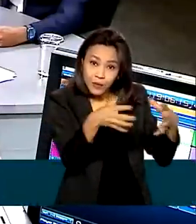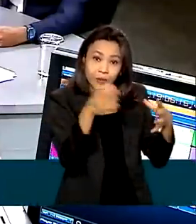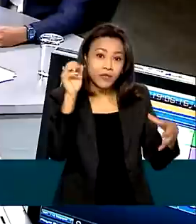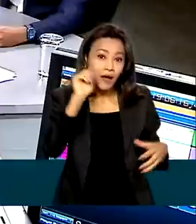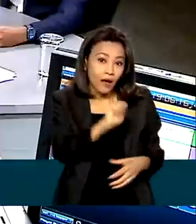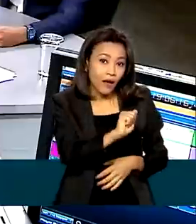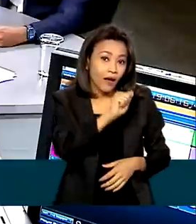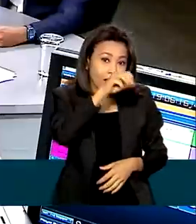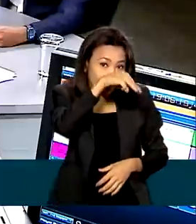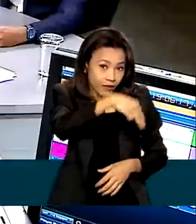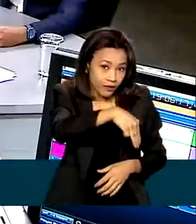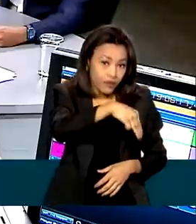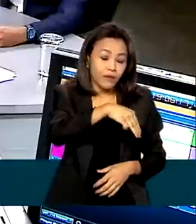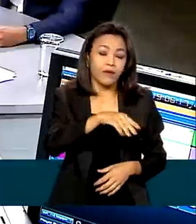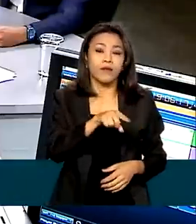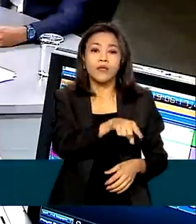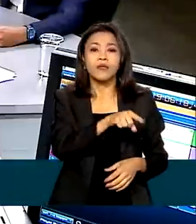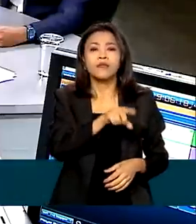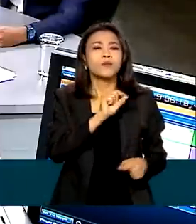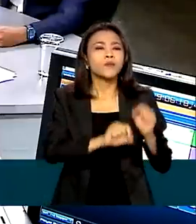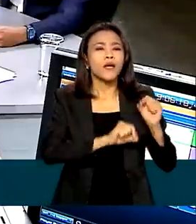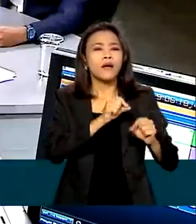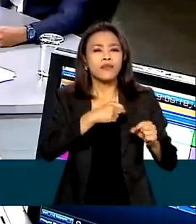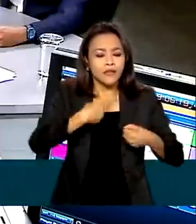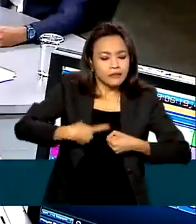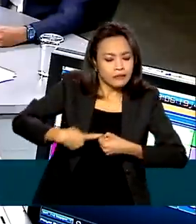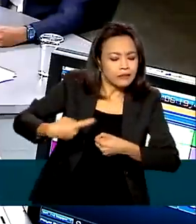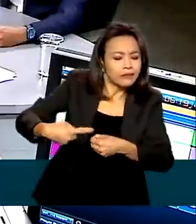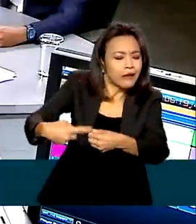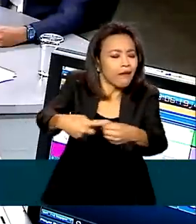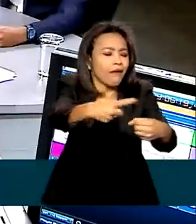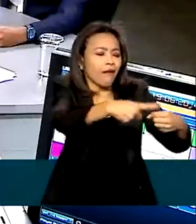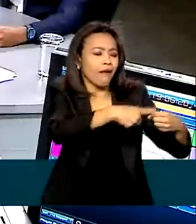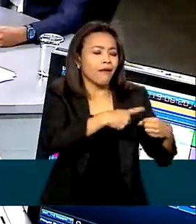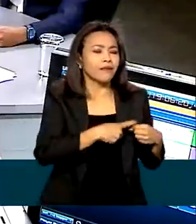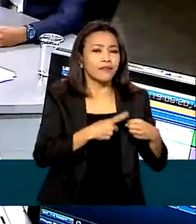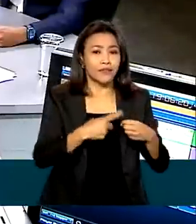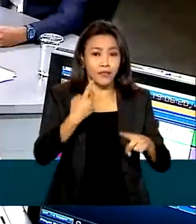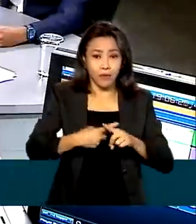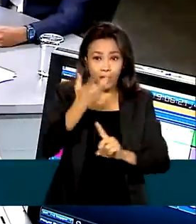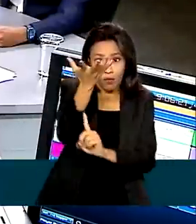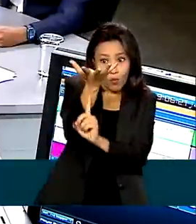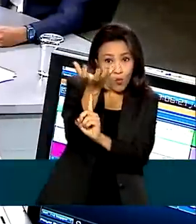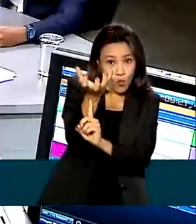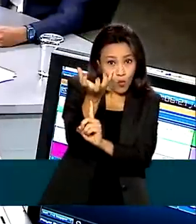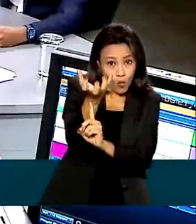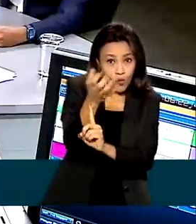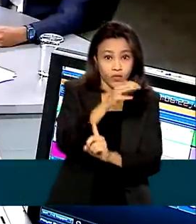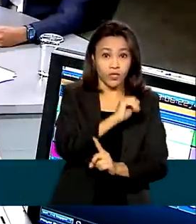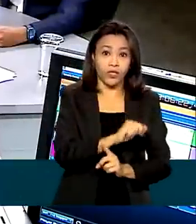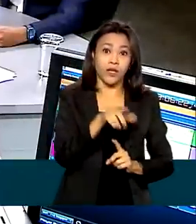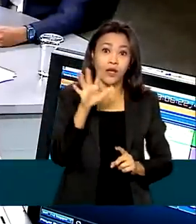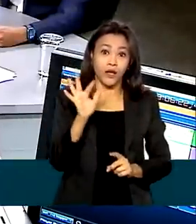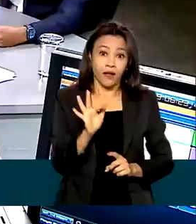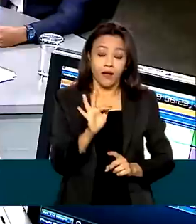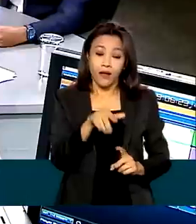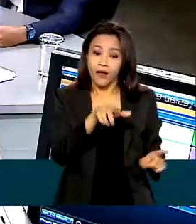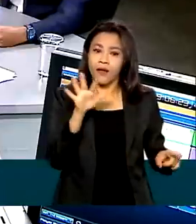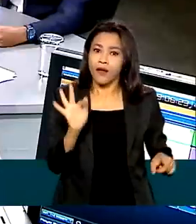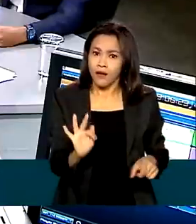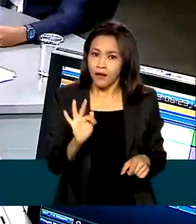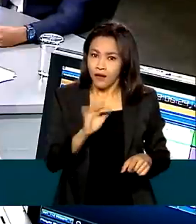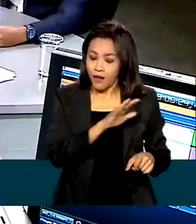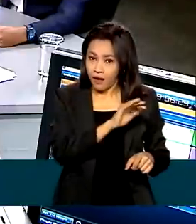estavam antigamente nos arredores das cidades, nas periferias, porque as antenas da AM são muito grandes, demandam